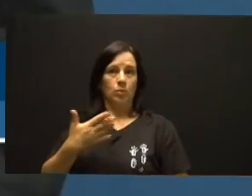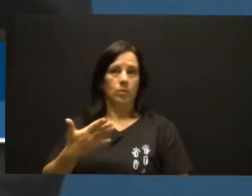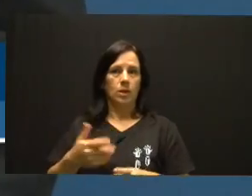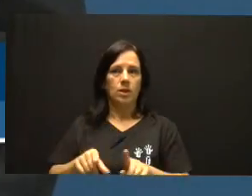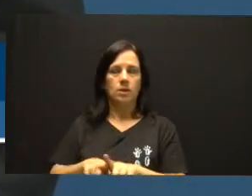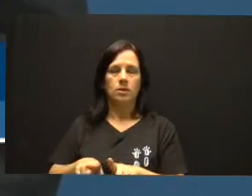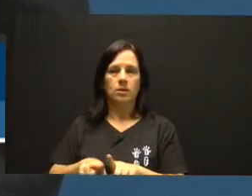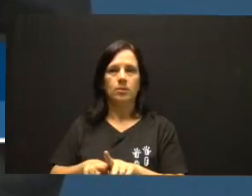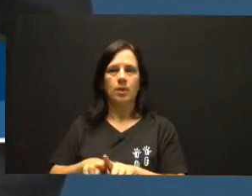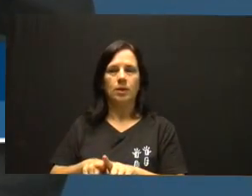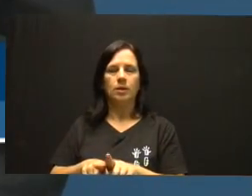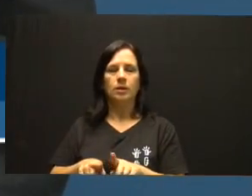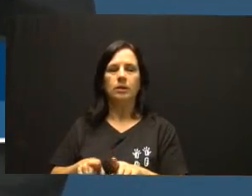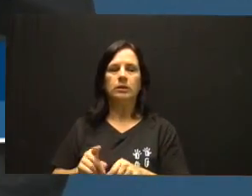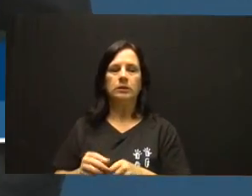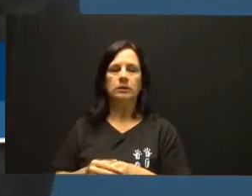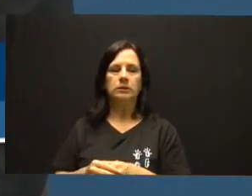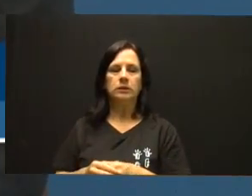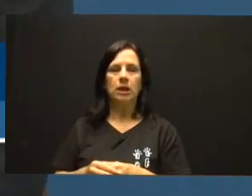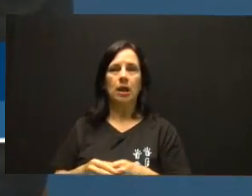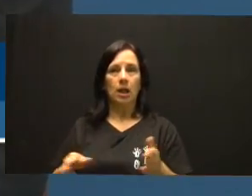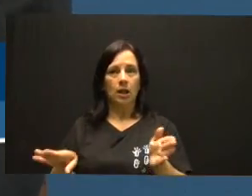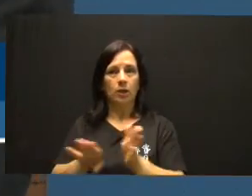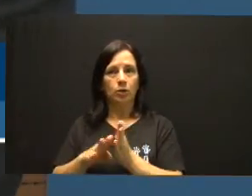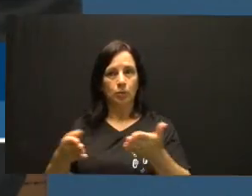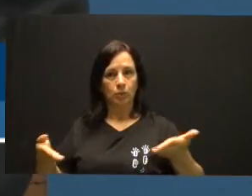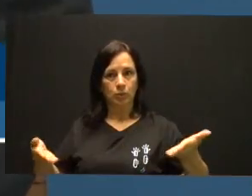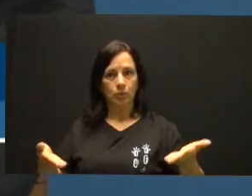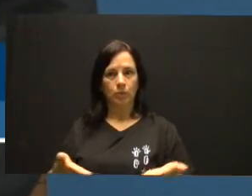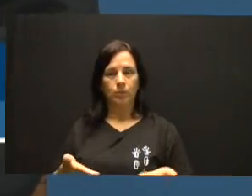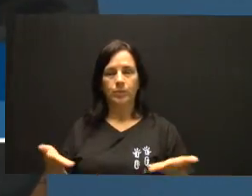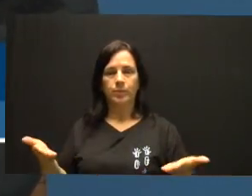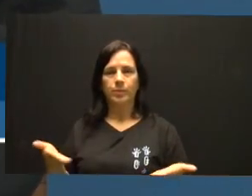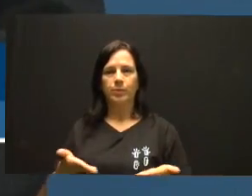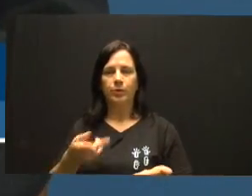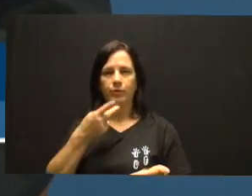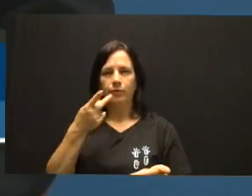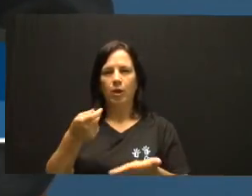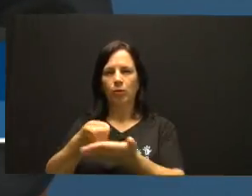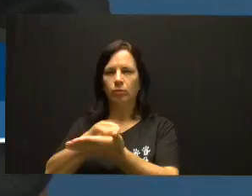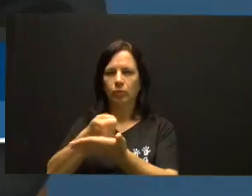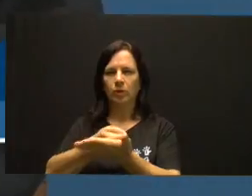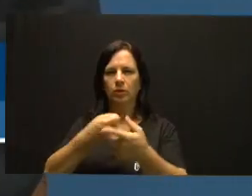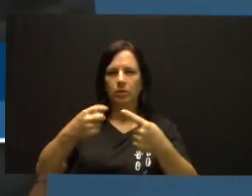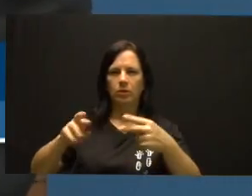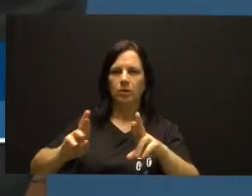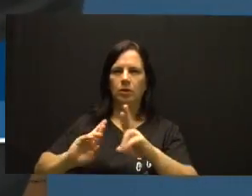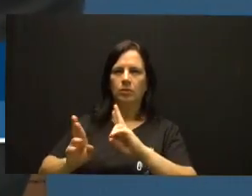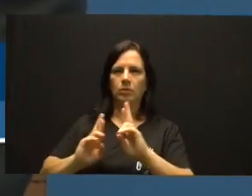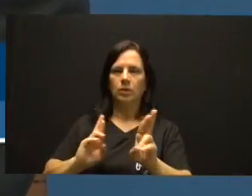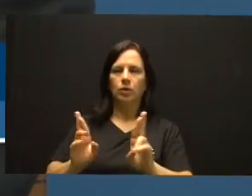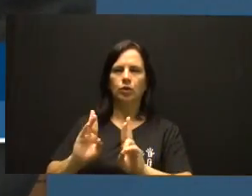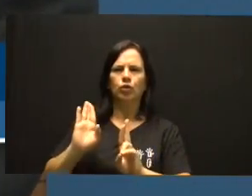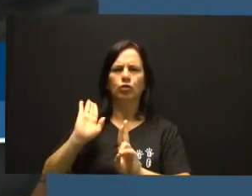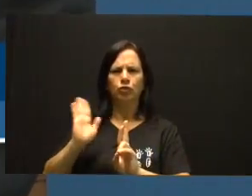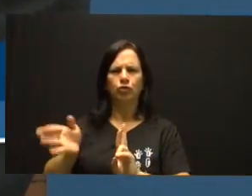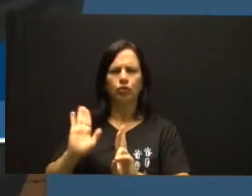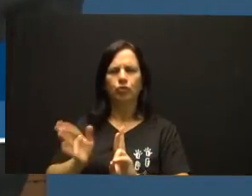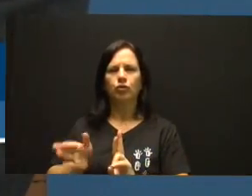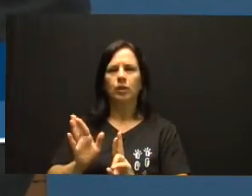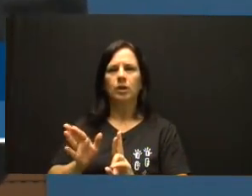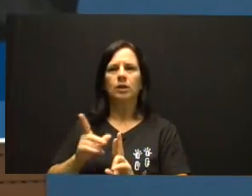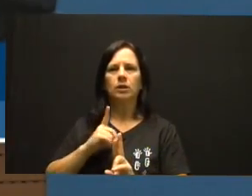Lalá, para não se dar o braço a torcer, porque até hoje, como Vossa Excelência aí fala em apurar denúncias, essas denúncias já deveriam ter